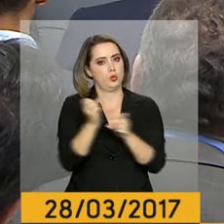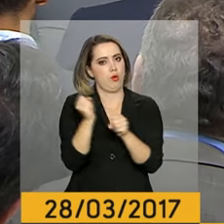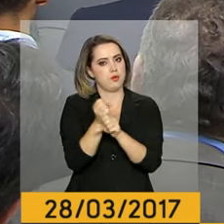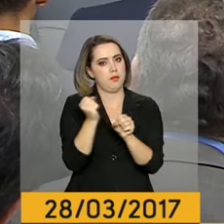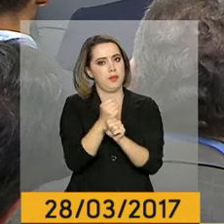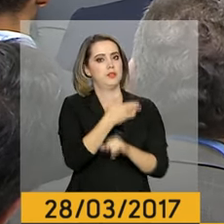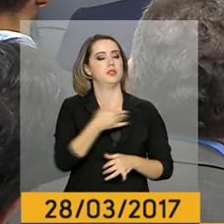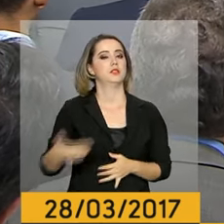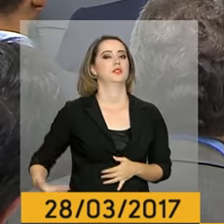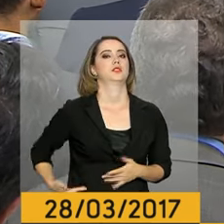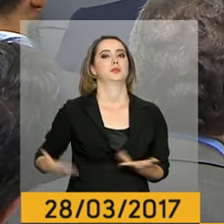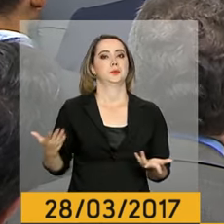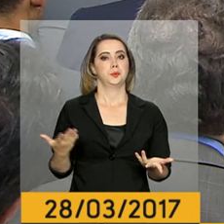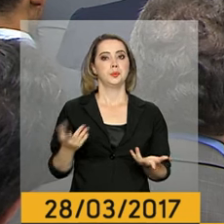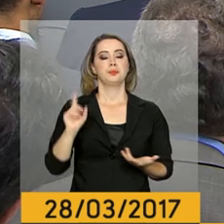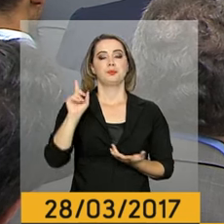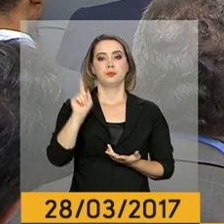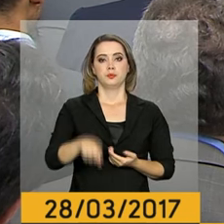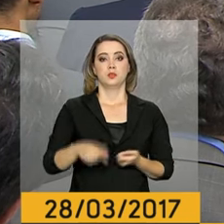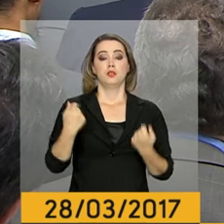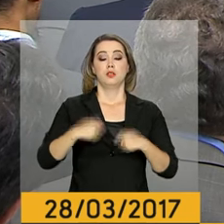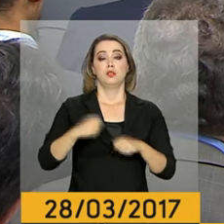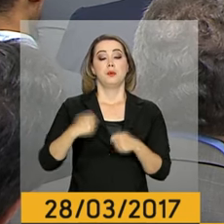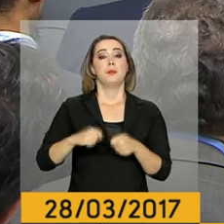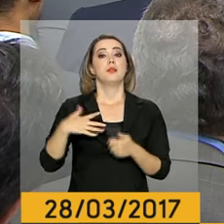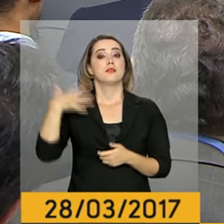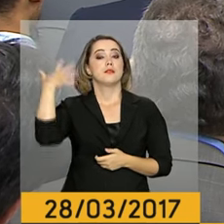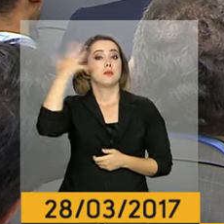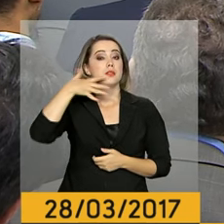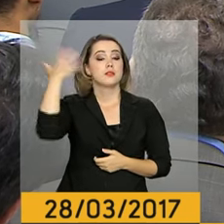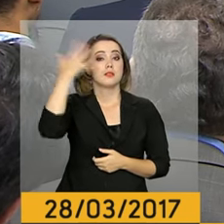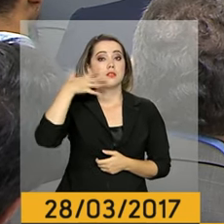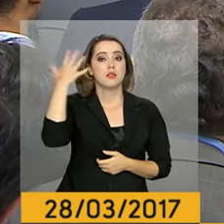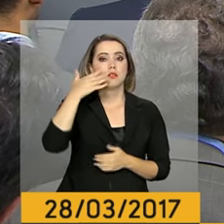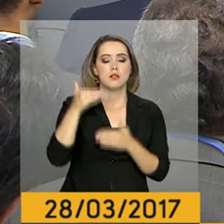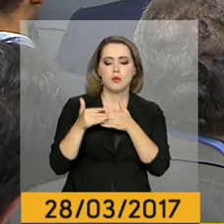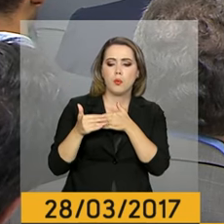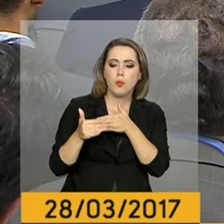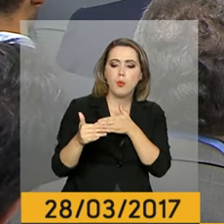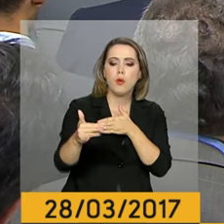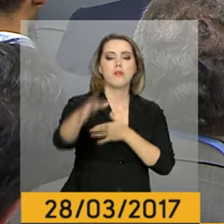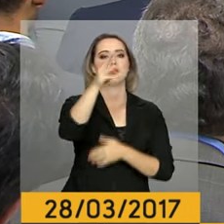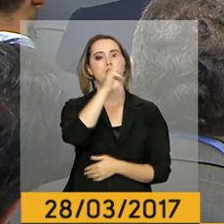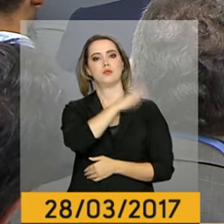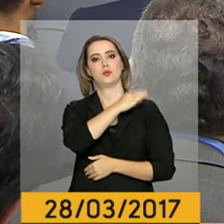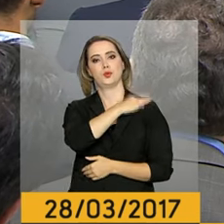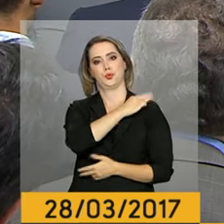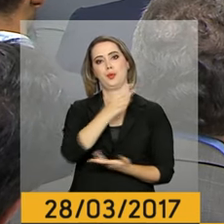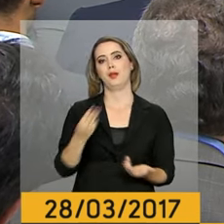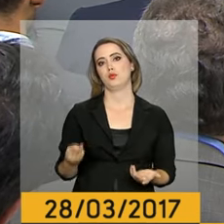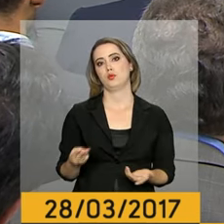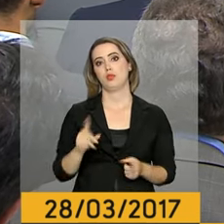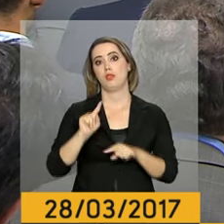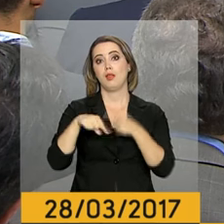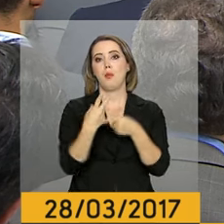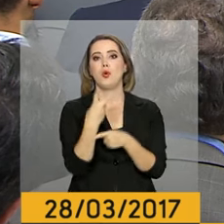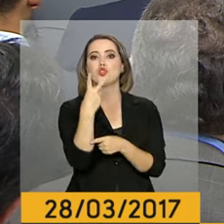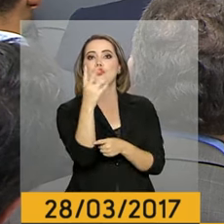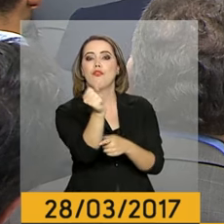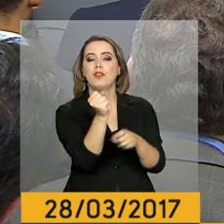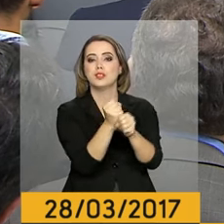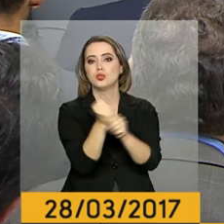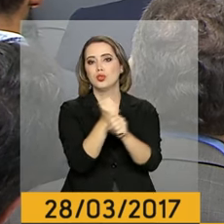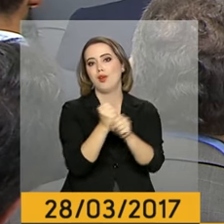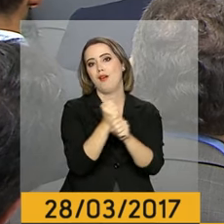preciso esclarecer a questão do avanço do ensino médio quando conseguimos depois de 20 anos